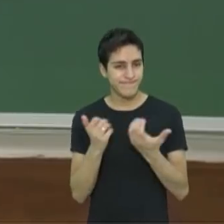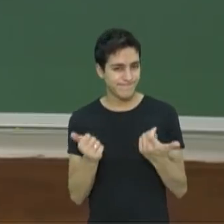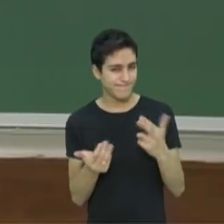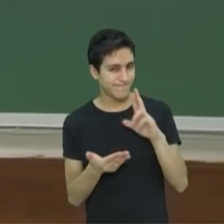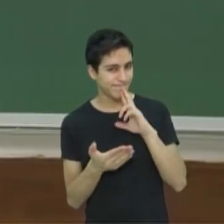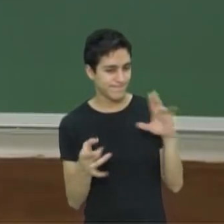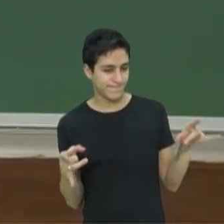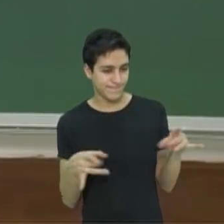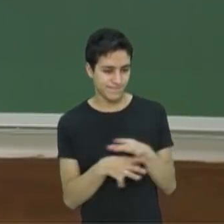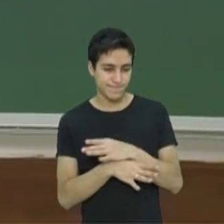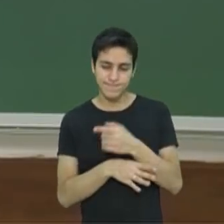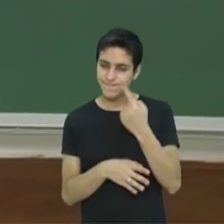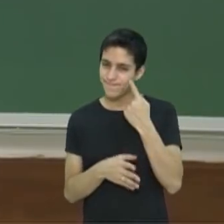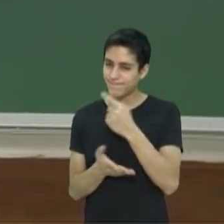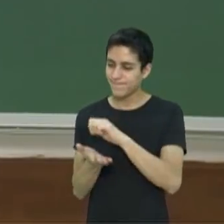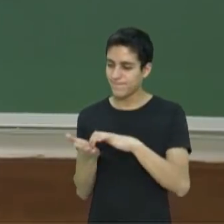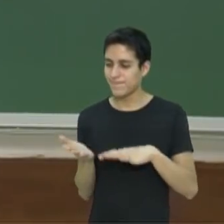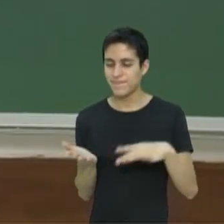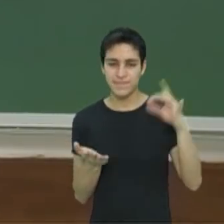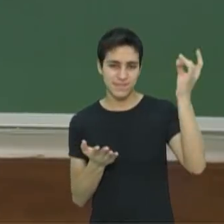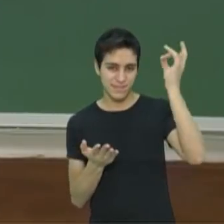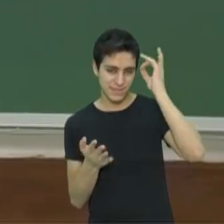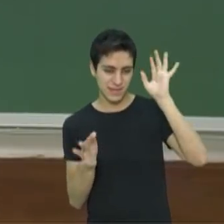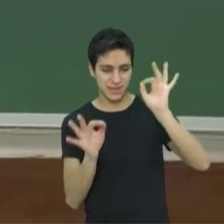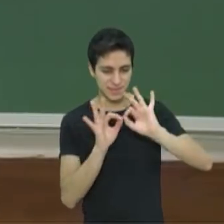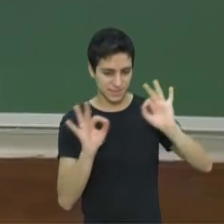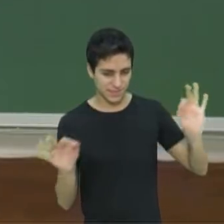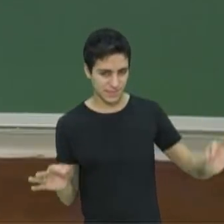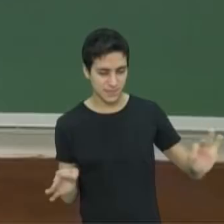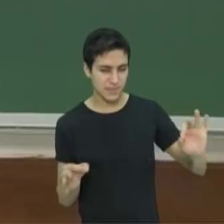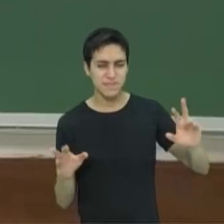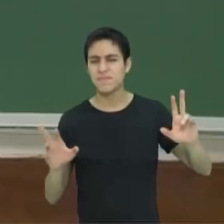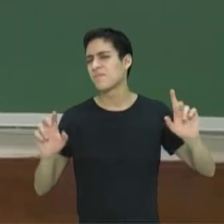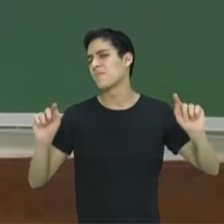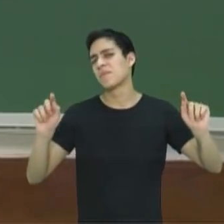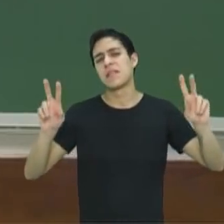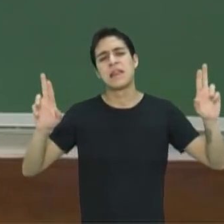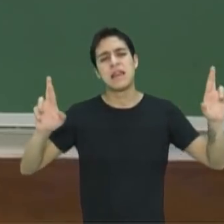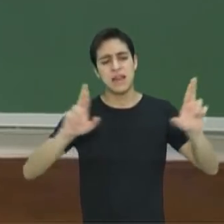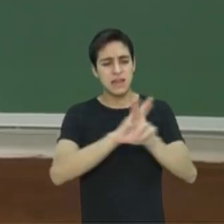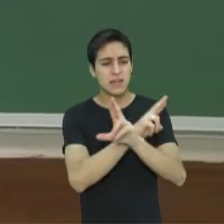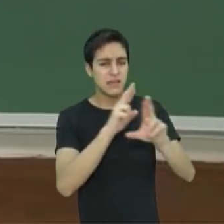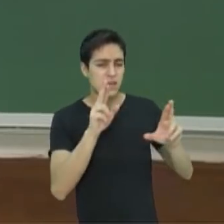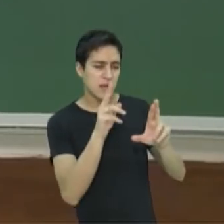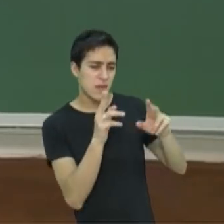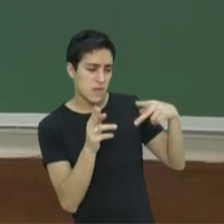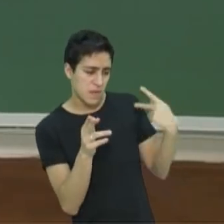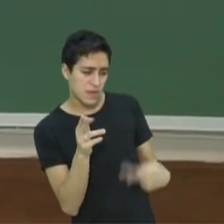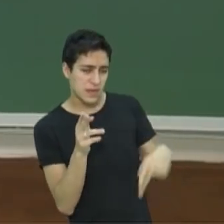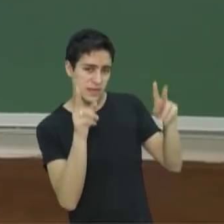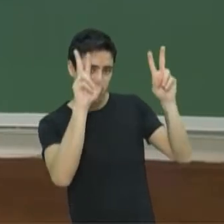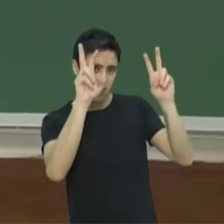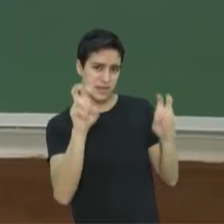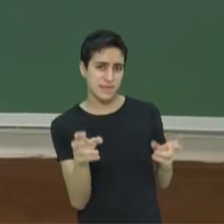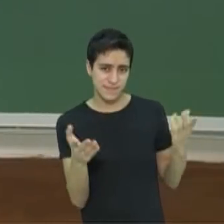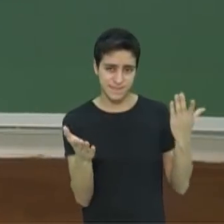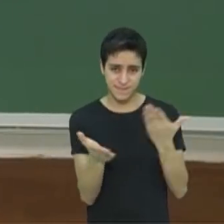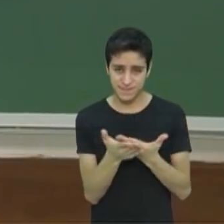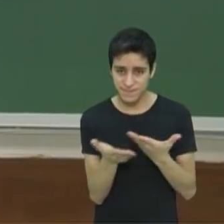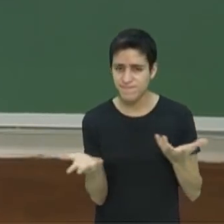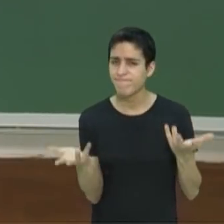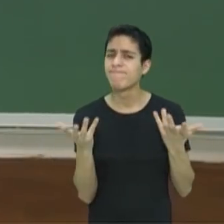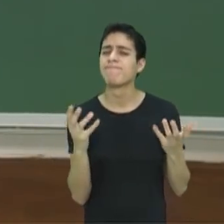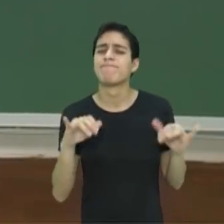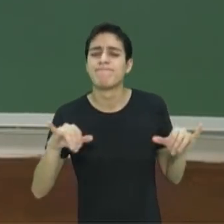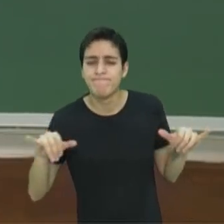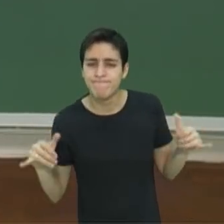Respondido? Exercício fácil, simples, diretamente ligado ao tema de nossa aula. E eu gostaria de aproveitar esse momento com